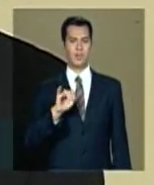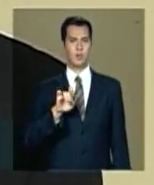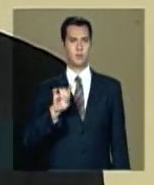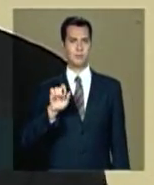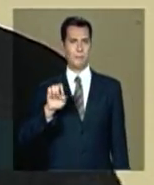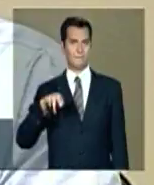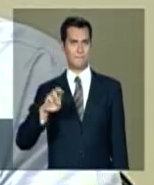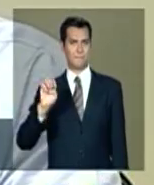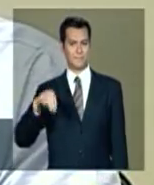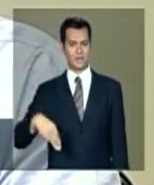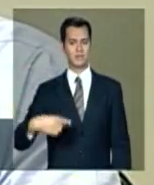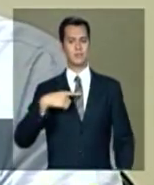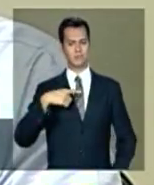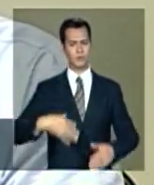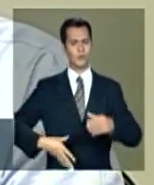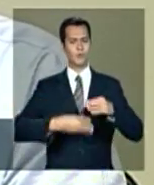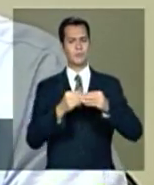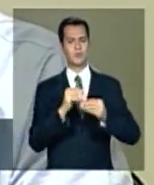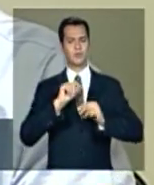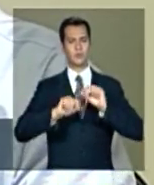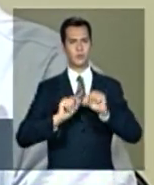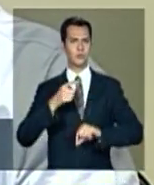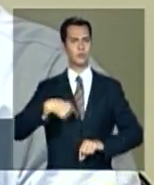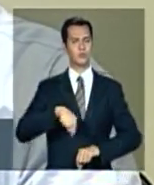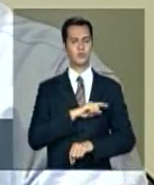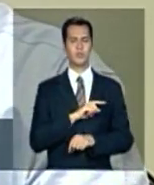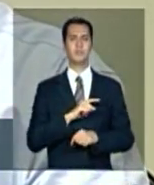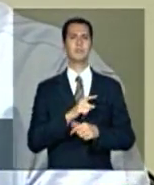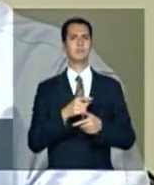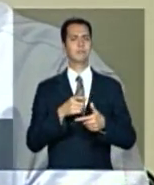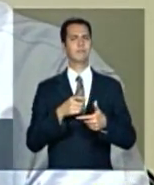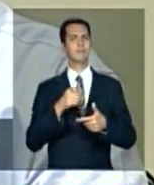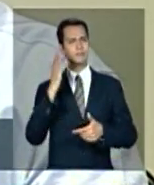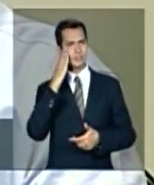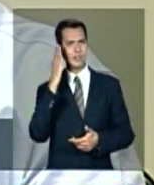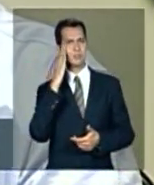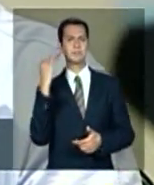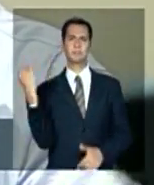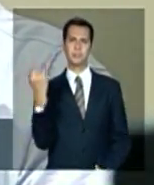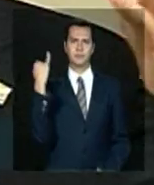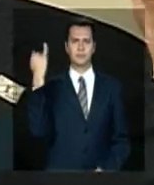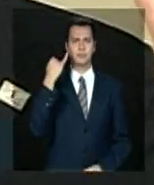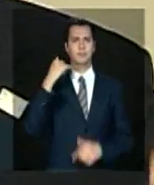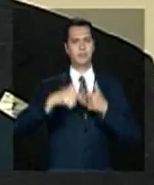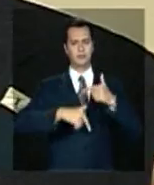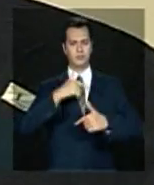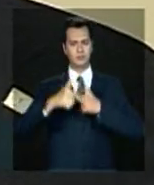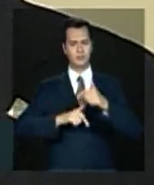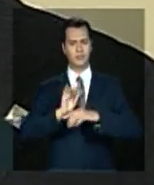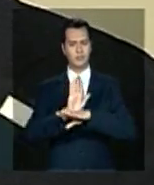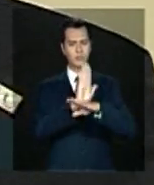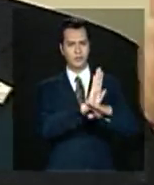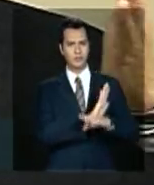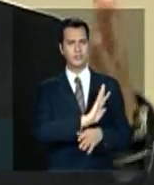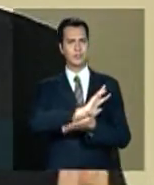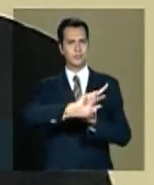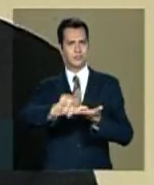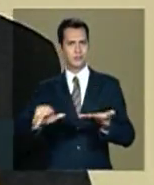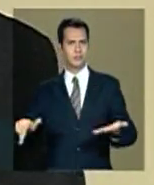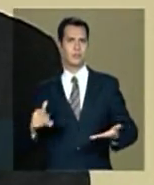ou completa todos os equipamentos que nós entendemos que são equipamentos importantes para dar toda assistência